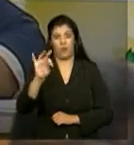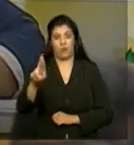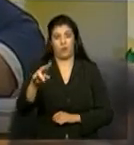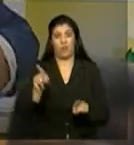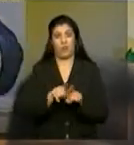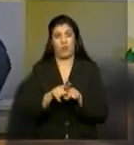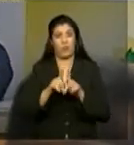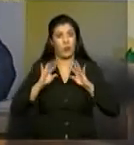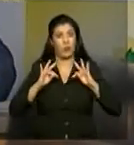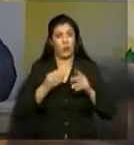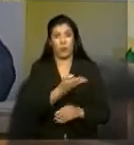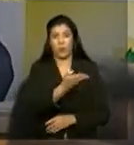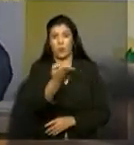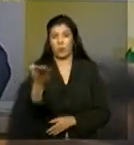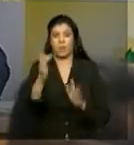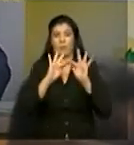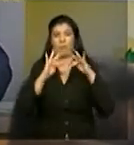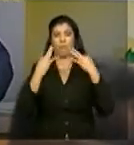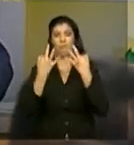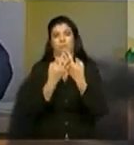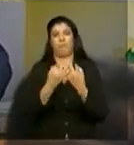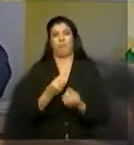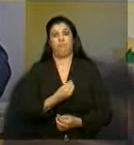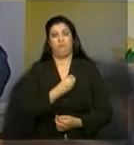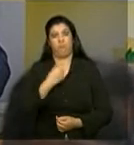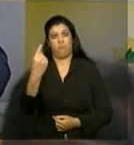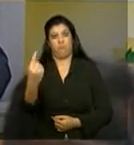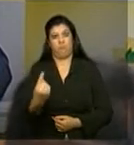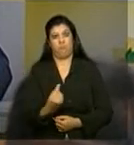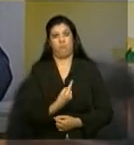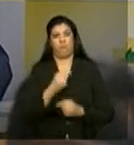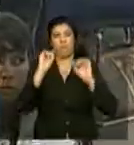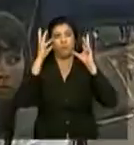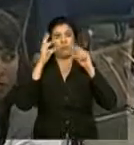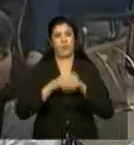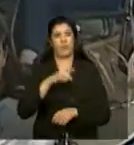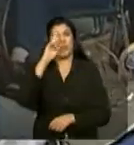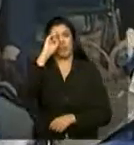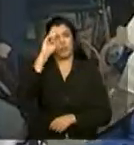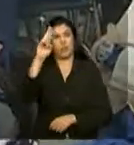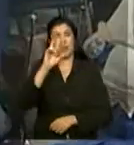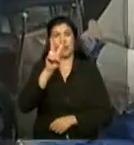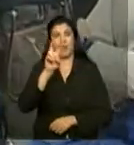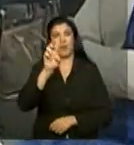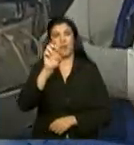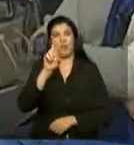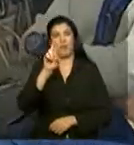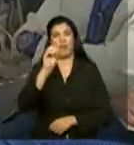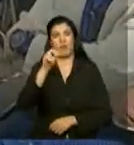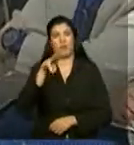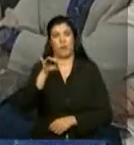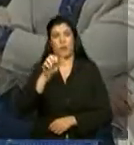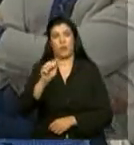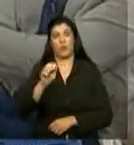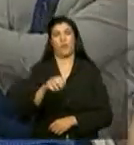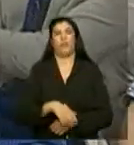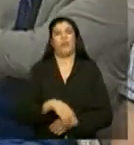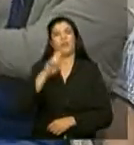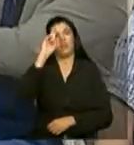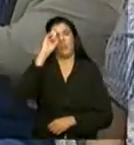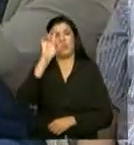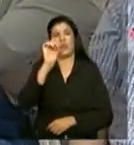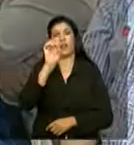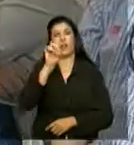estão presentes nesta solenidade a senhora verônica tem um filho a senhora denise